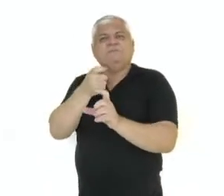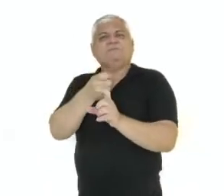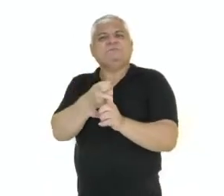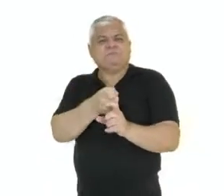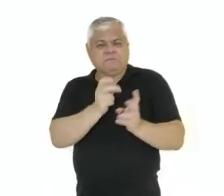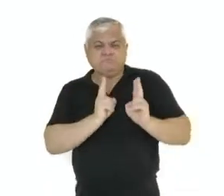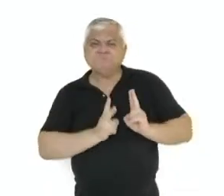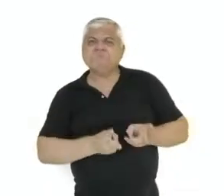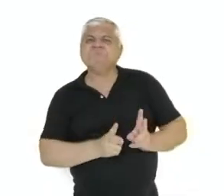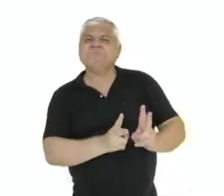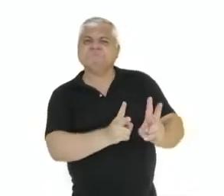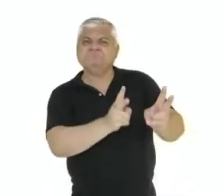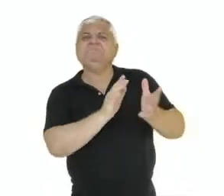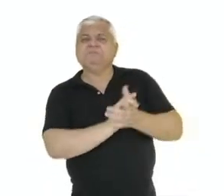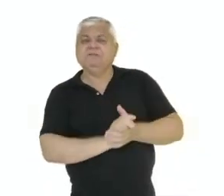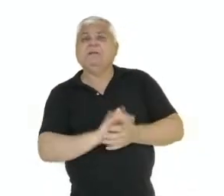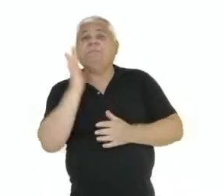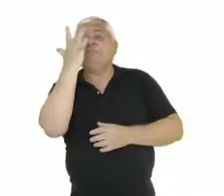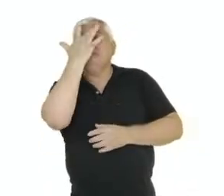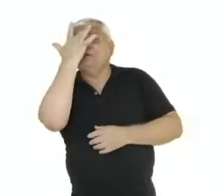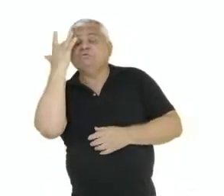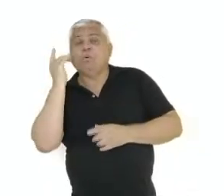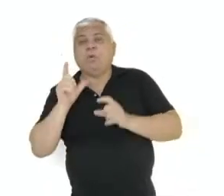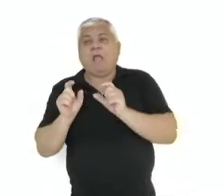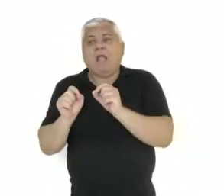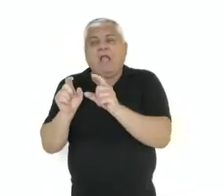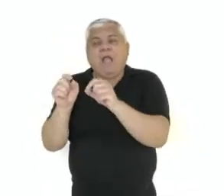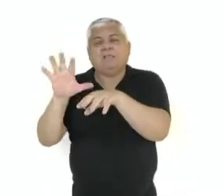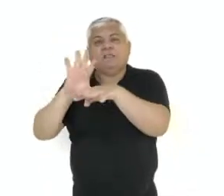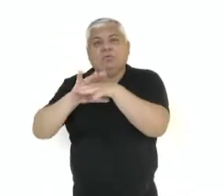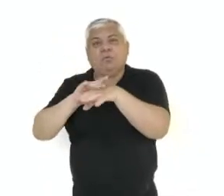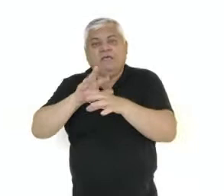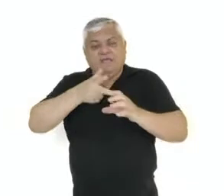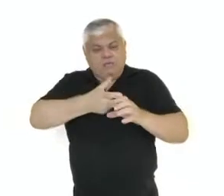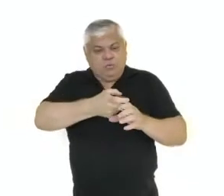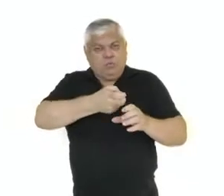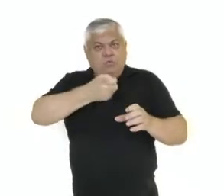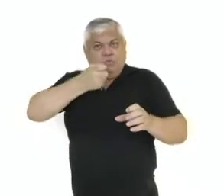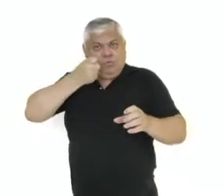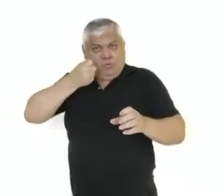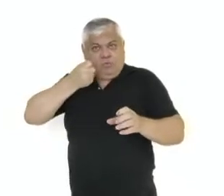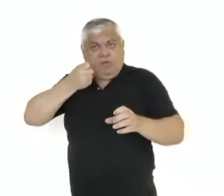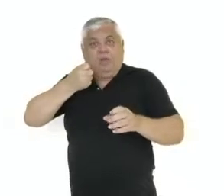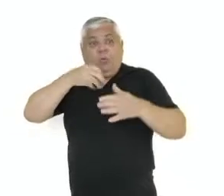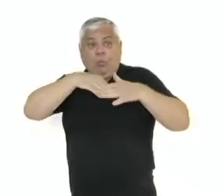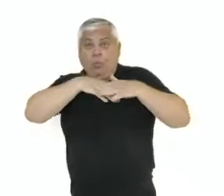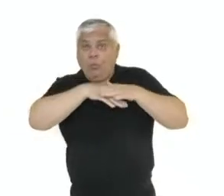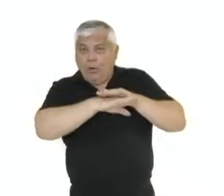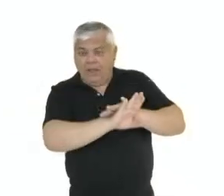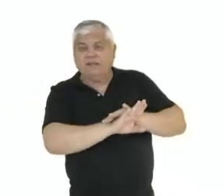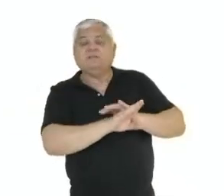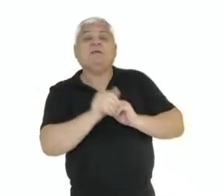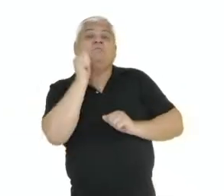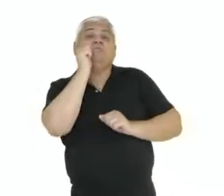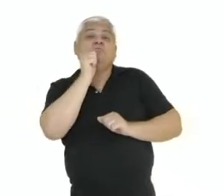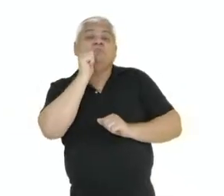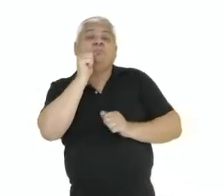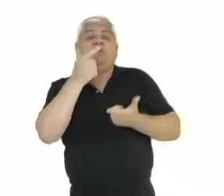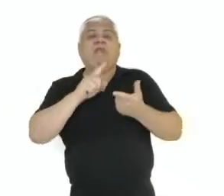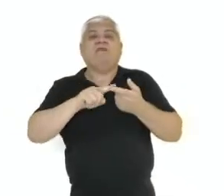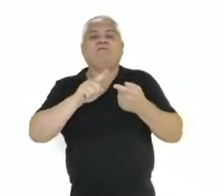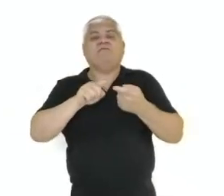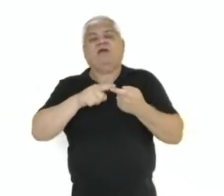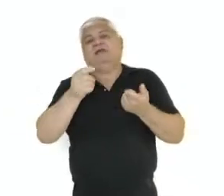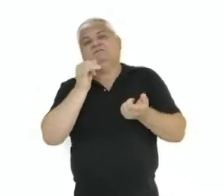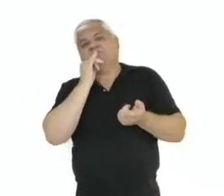a fertilidade de pacientes com câncer que serão submetidas à quimioterapia ou de mulheres solteiras ou não que